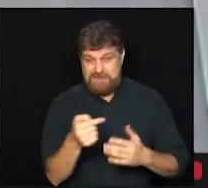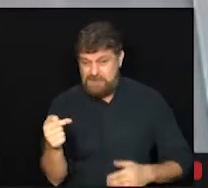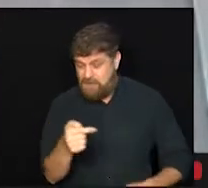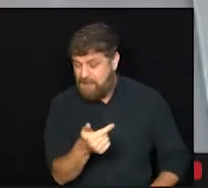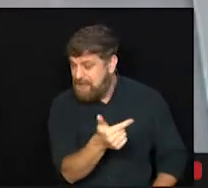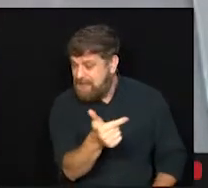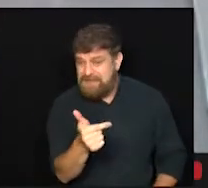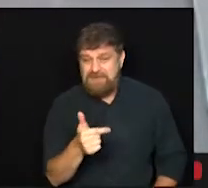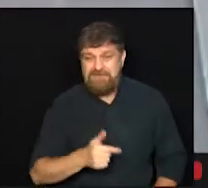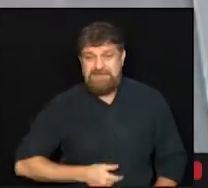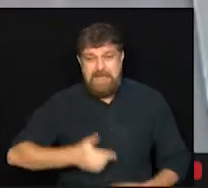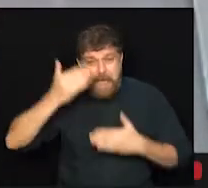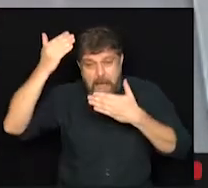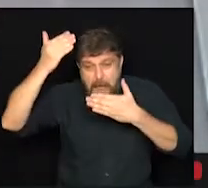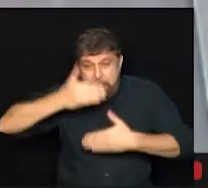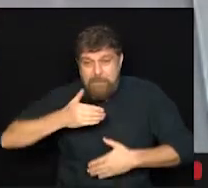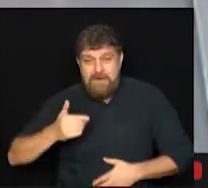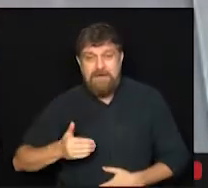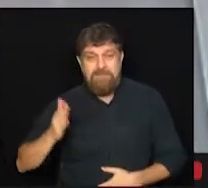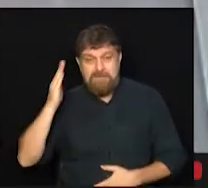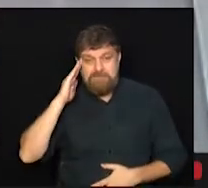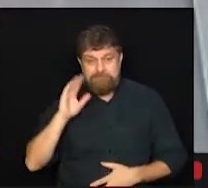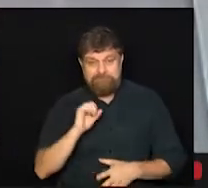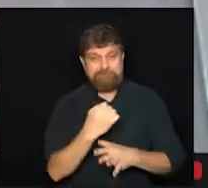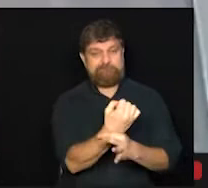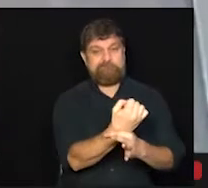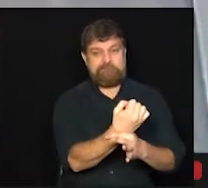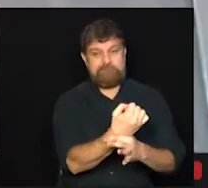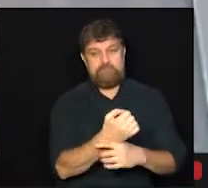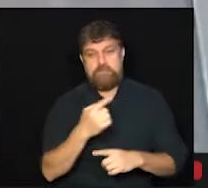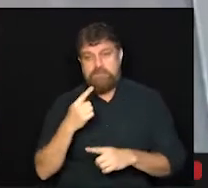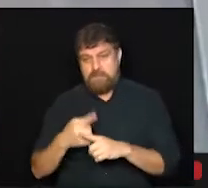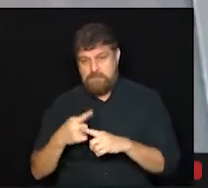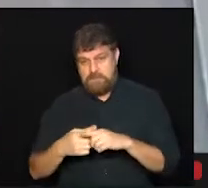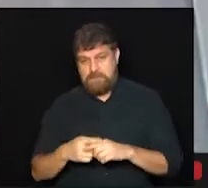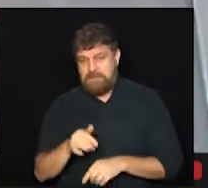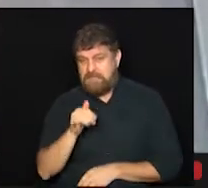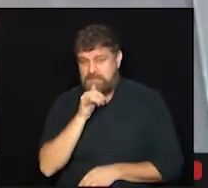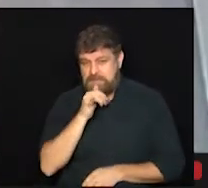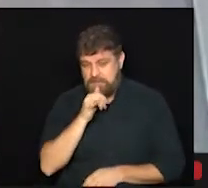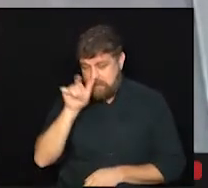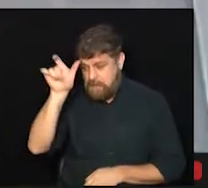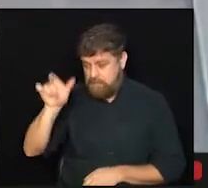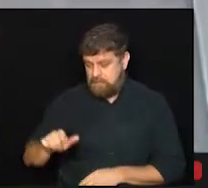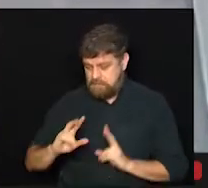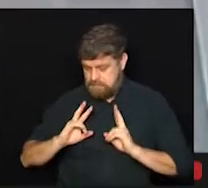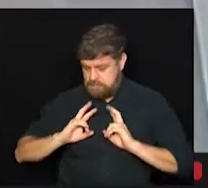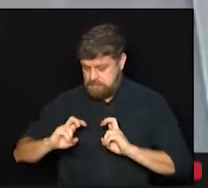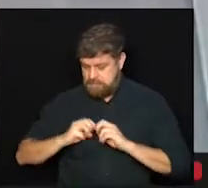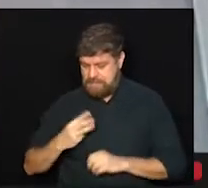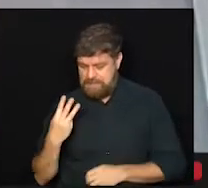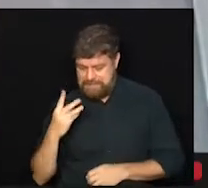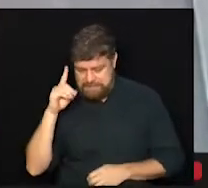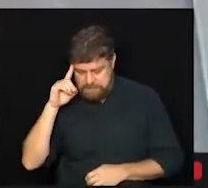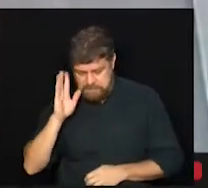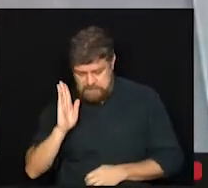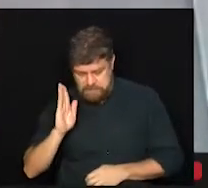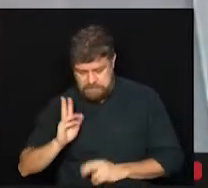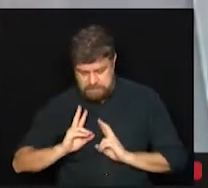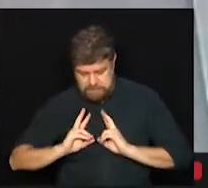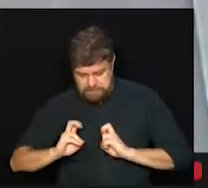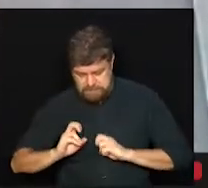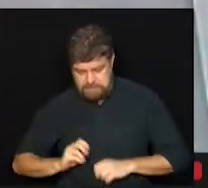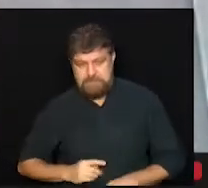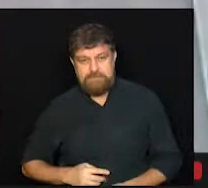que me garanta a situação. Por quê? Se você está com sintomas há pelo menos 3 dias e fizer o exame